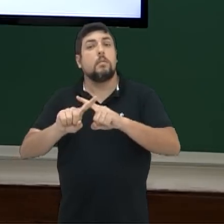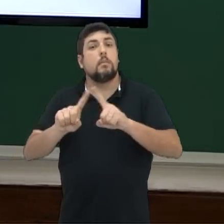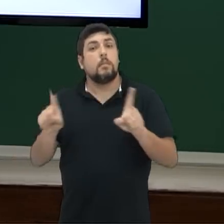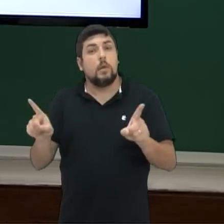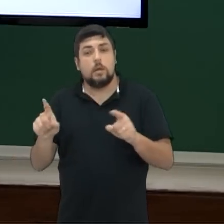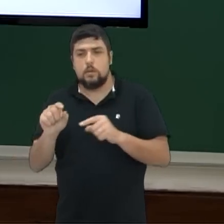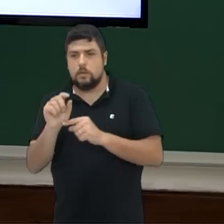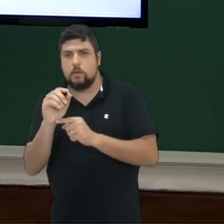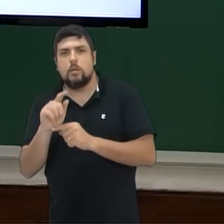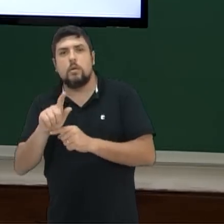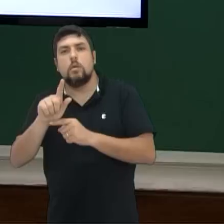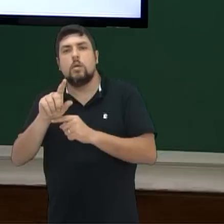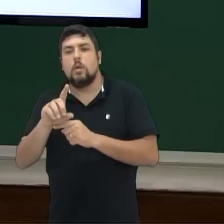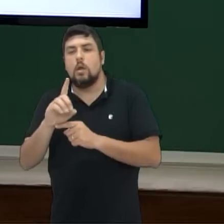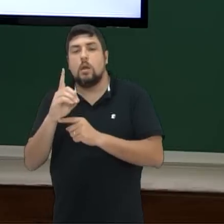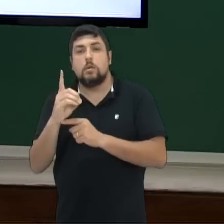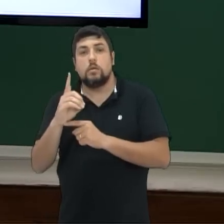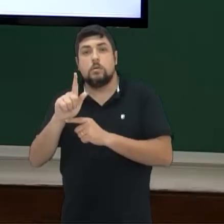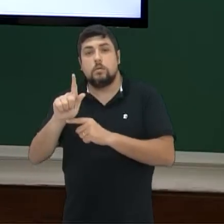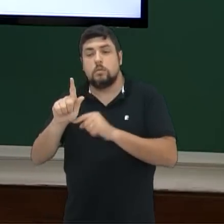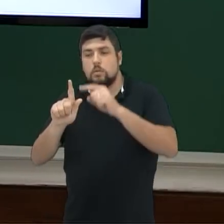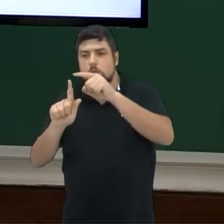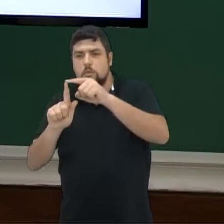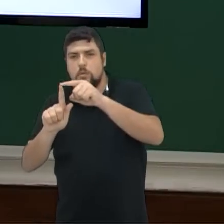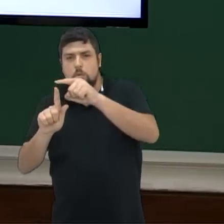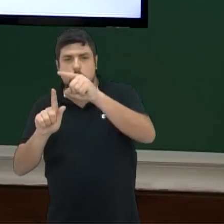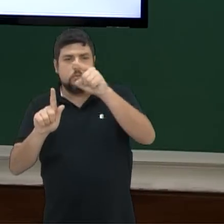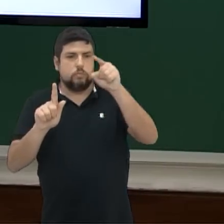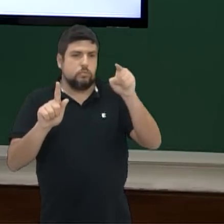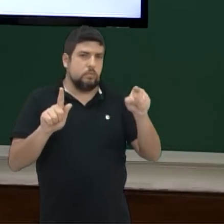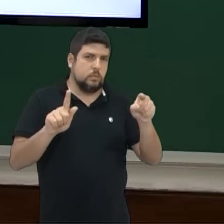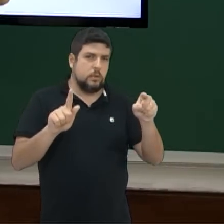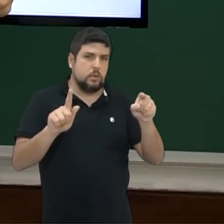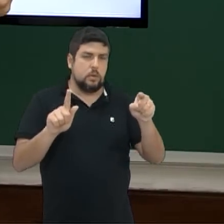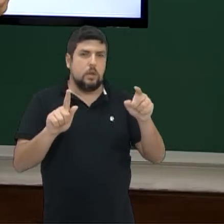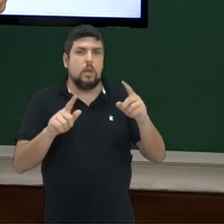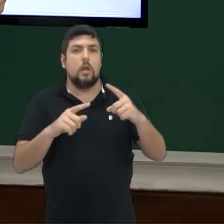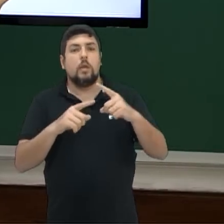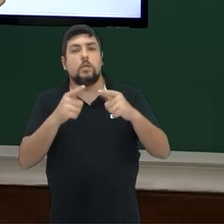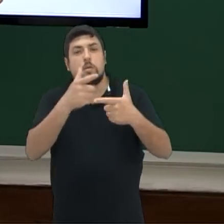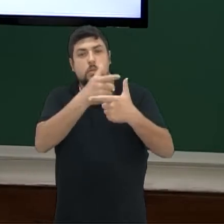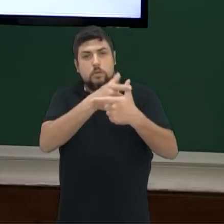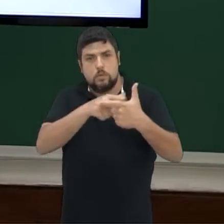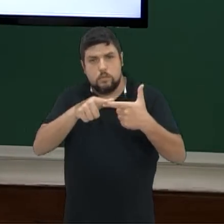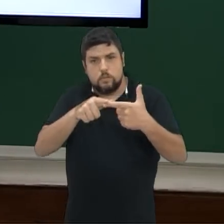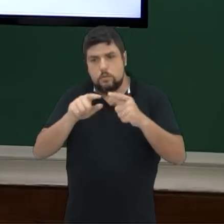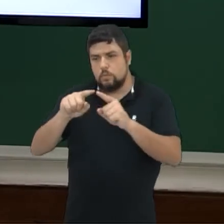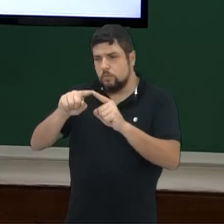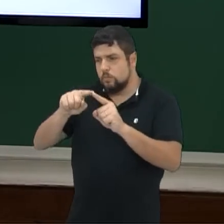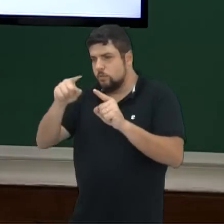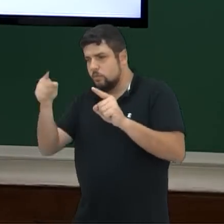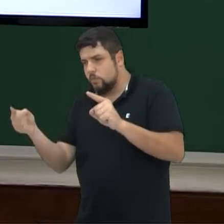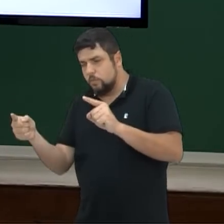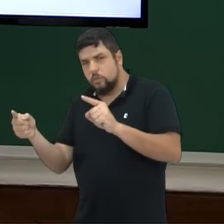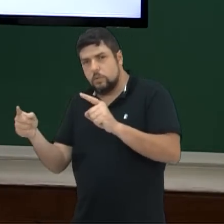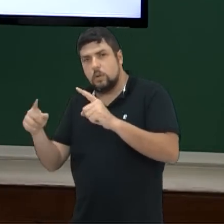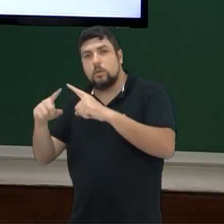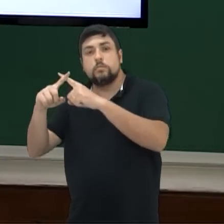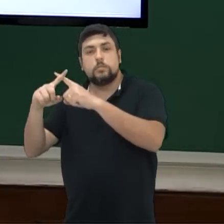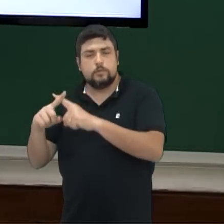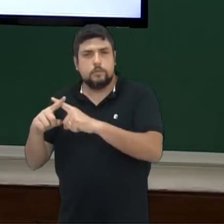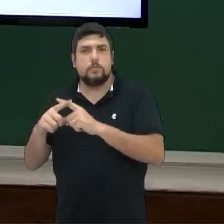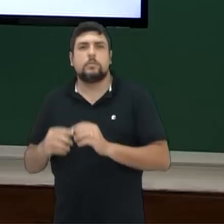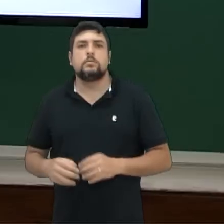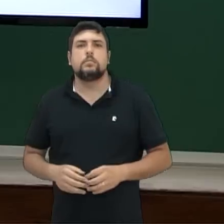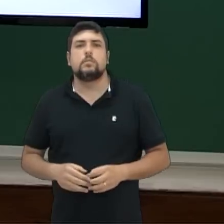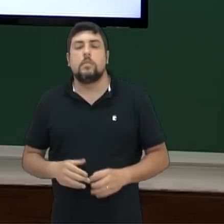se na tabelinha andou para a esquerda, a gente divide. Andou para a direita, a gente multiplica. Como aqui andou para a esquerda, a